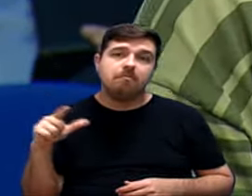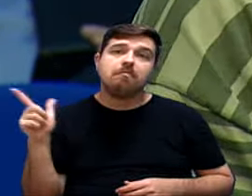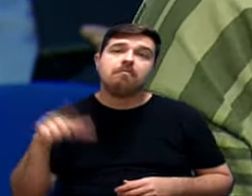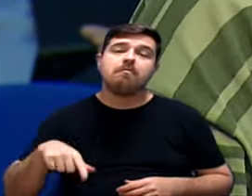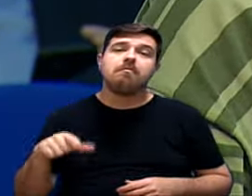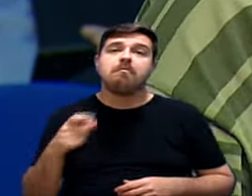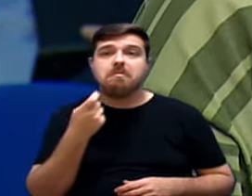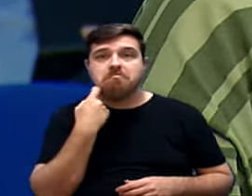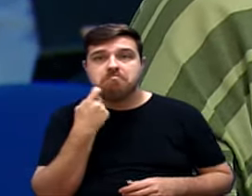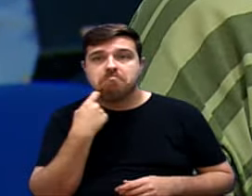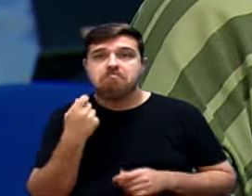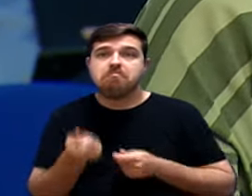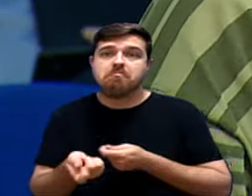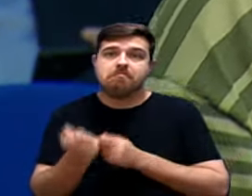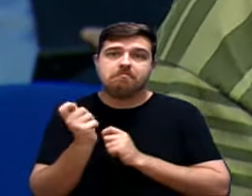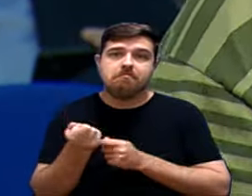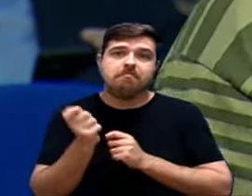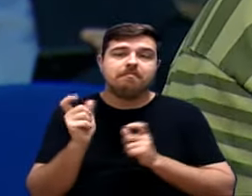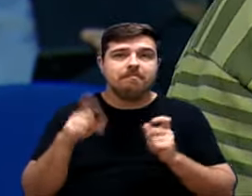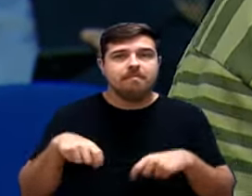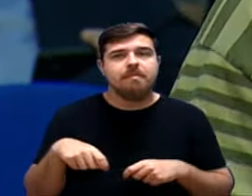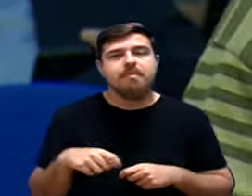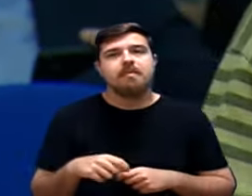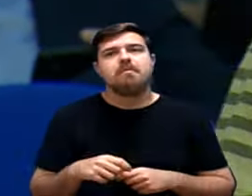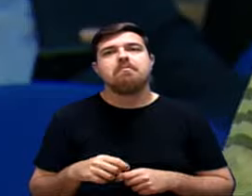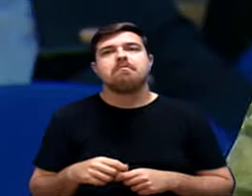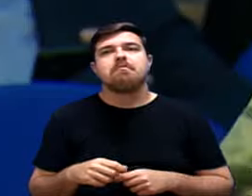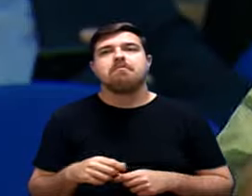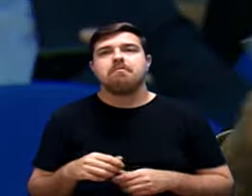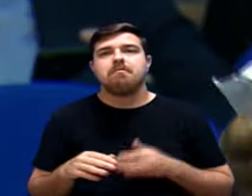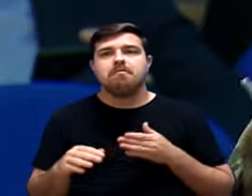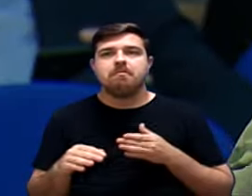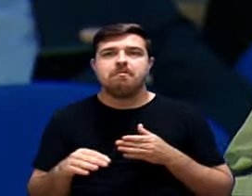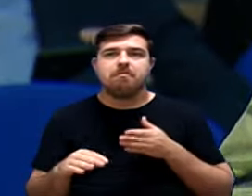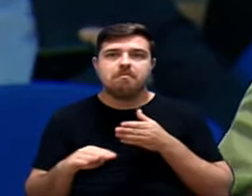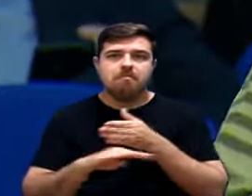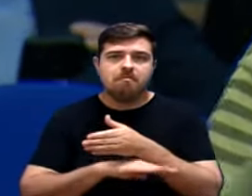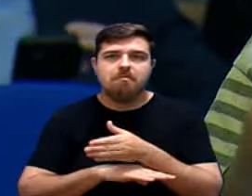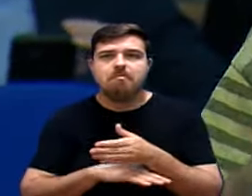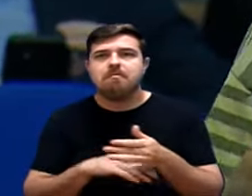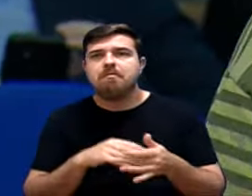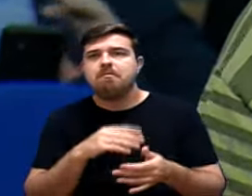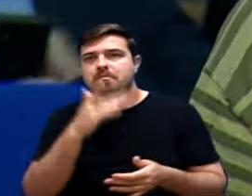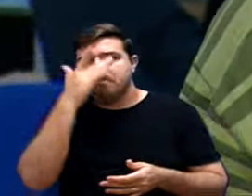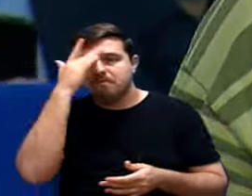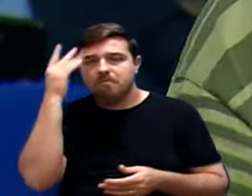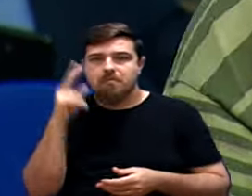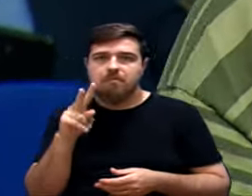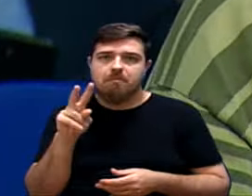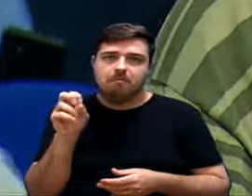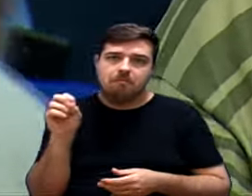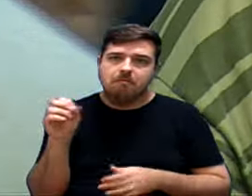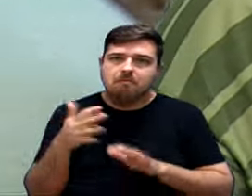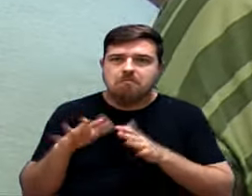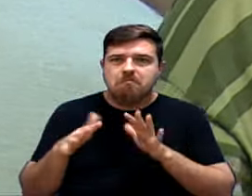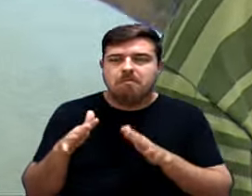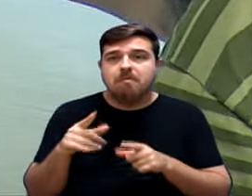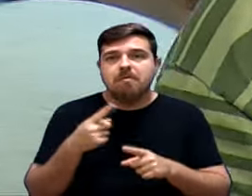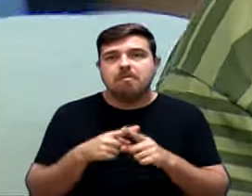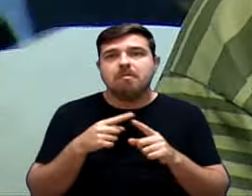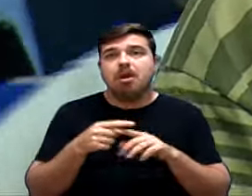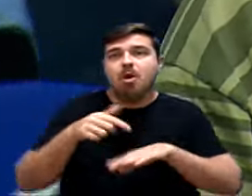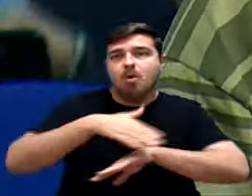ali mas são espaços que por dia num final de semana São 50 pessoas num 100 no outro porque a área de acesso ali é muito